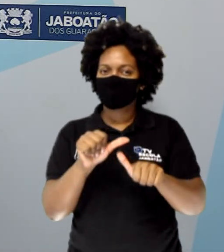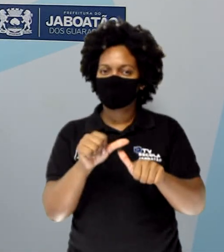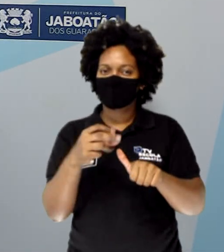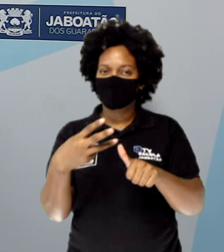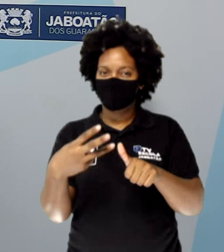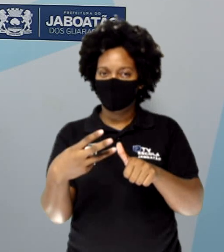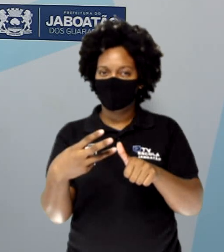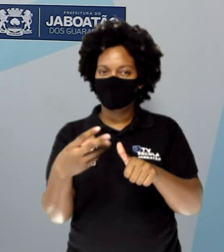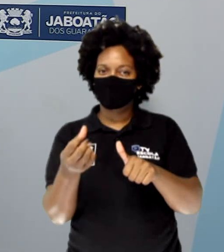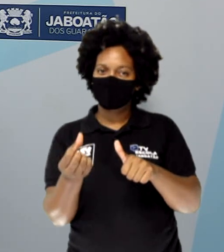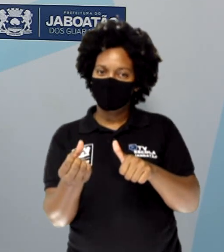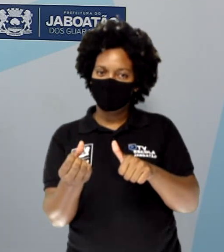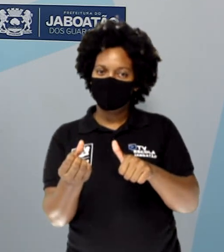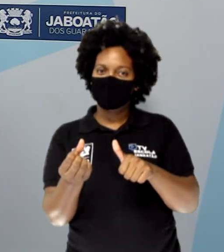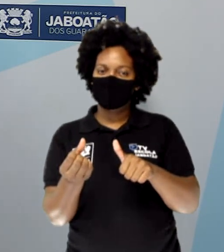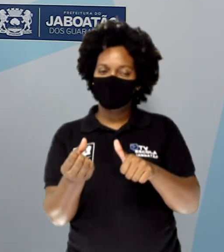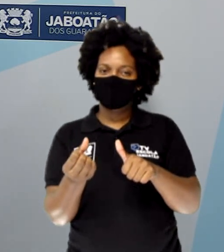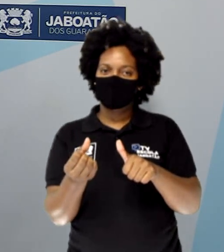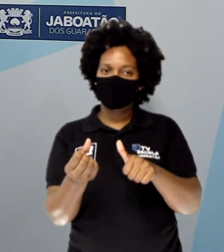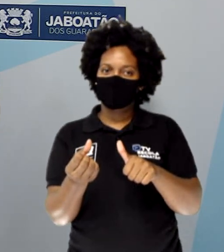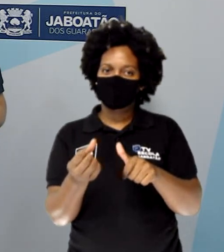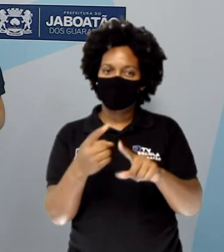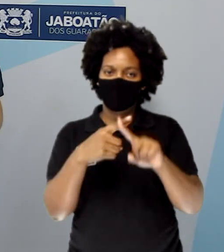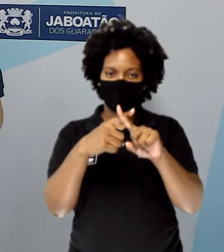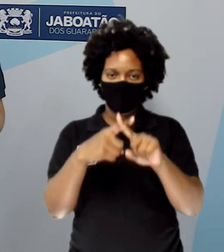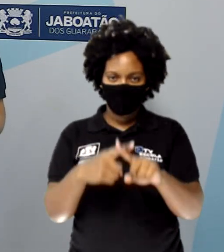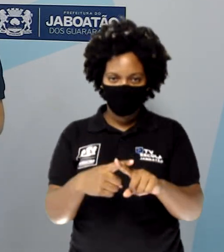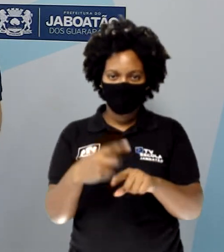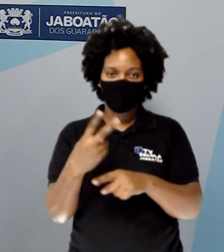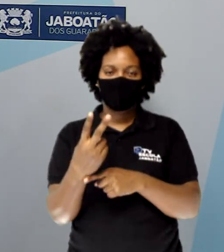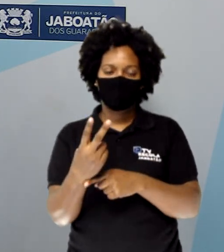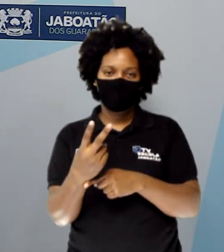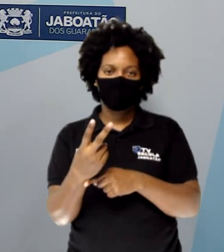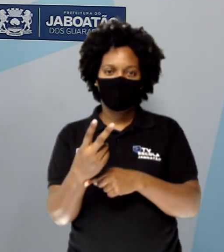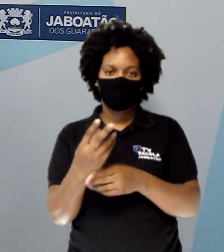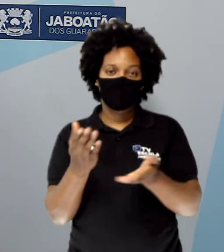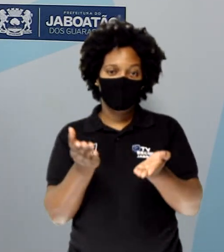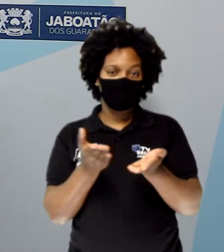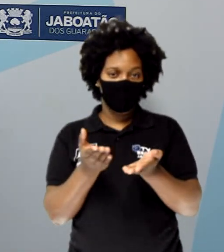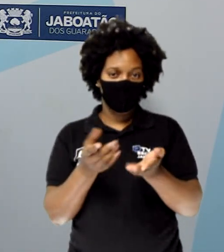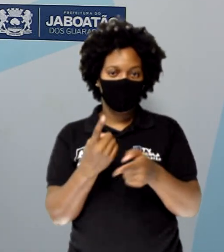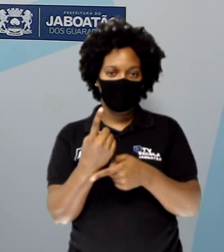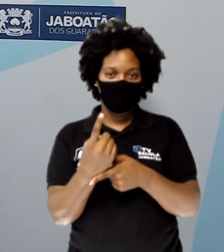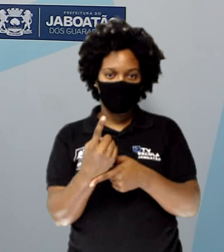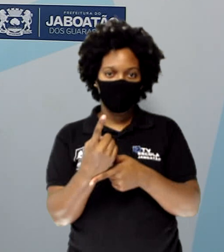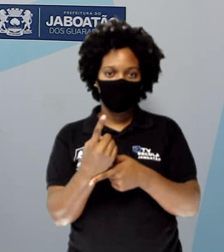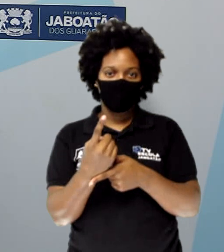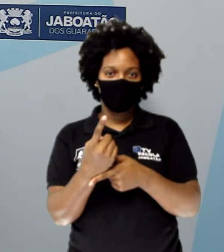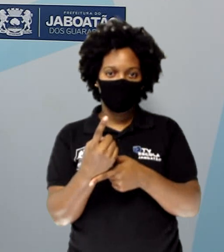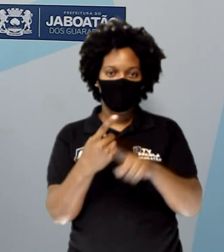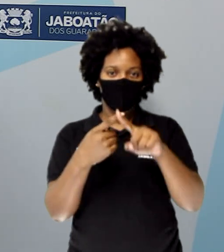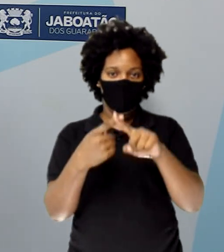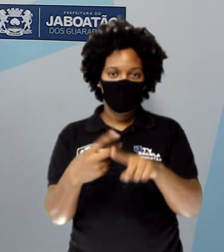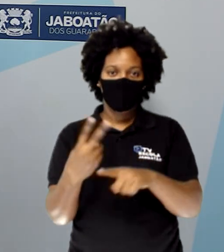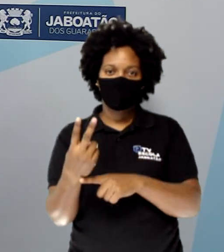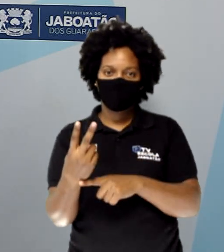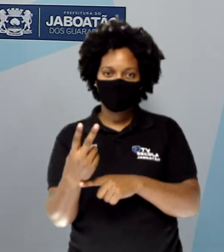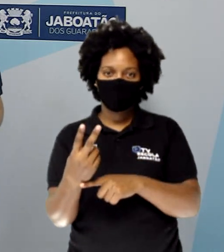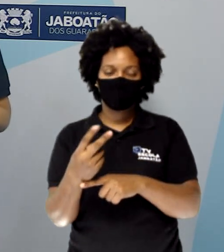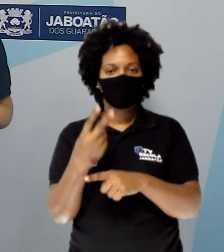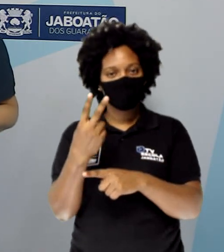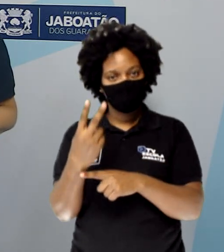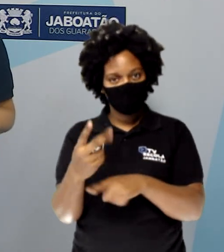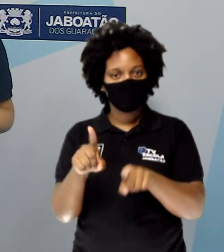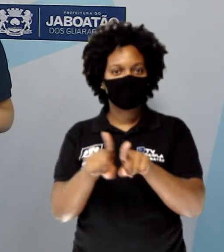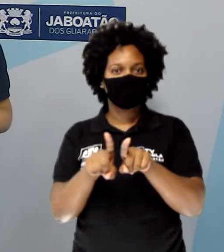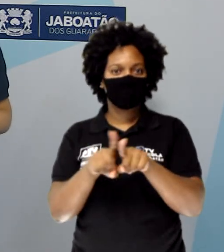3 no 6, a gente multiplicou por 2. Então, agora, o 1 também vezes 2 vai virar 2 aí